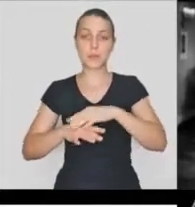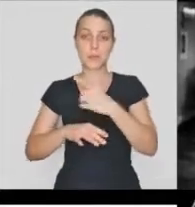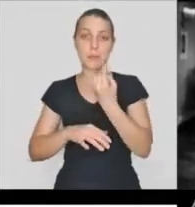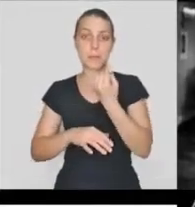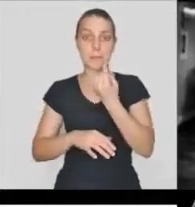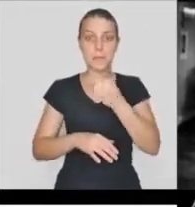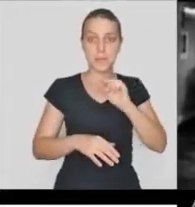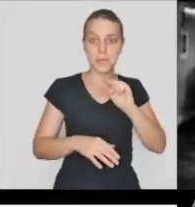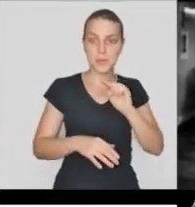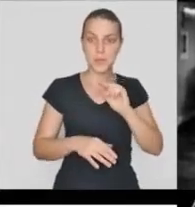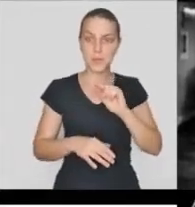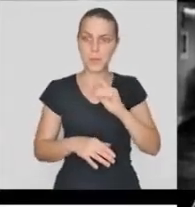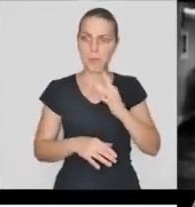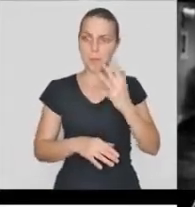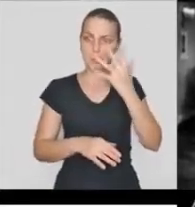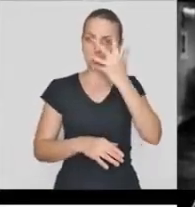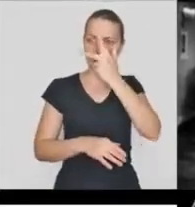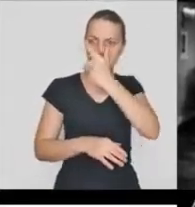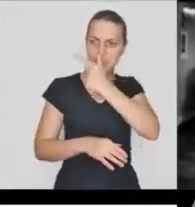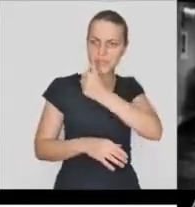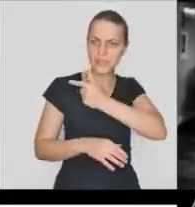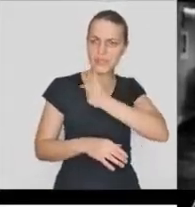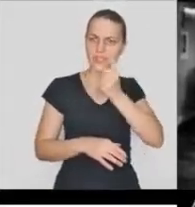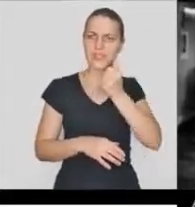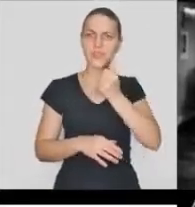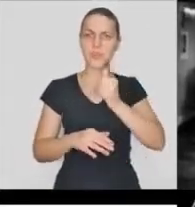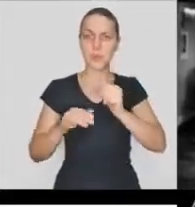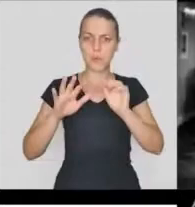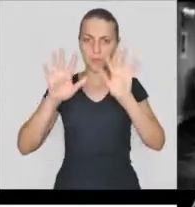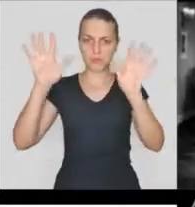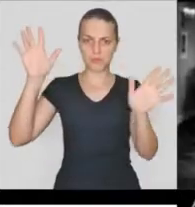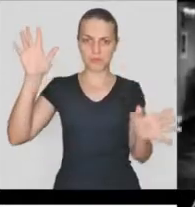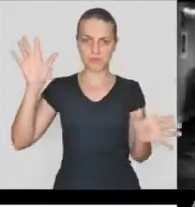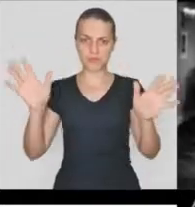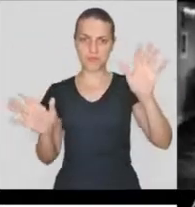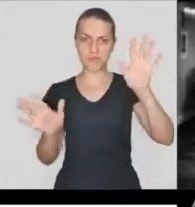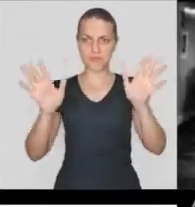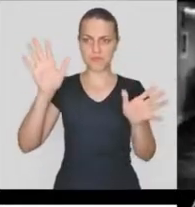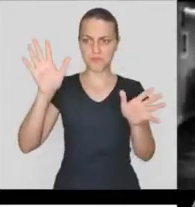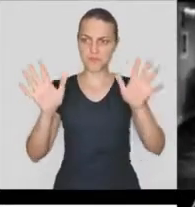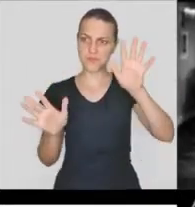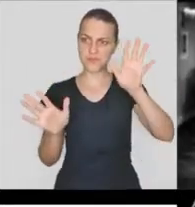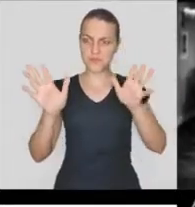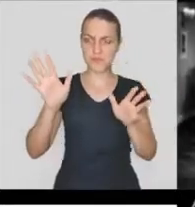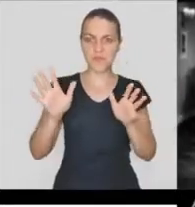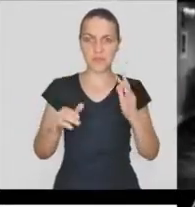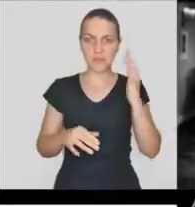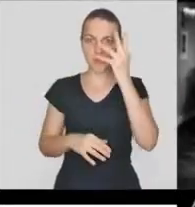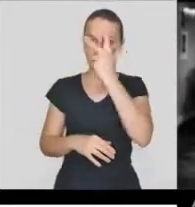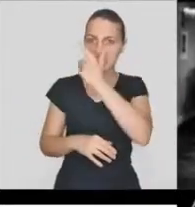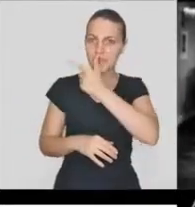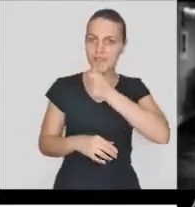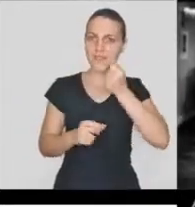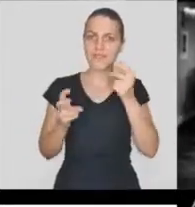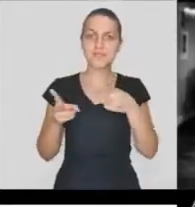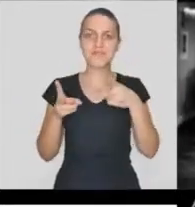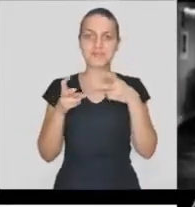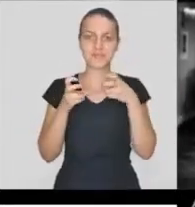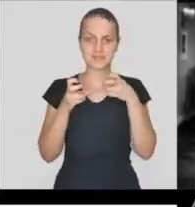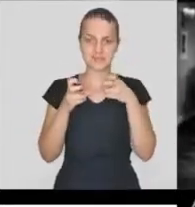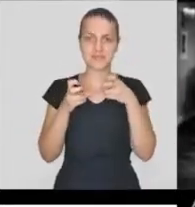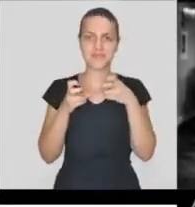se perceber. Tá? Então, é basicamente isso, o movimento intencional do corpo humano